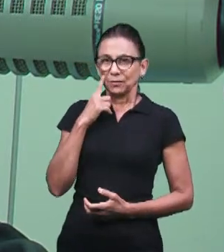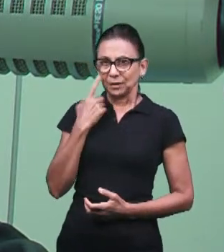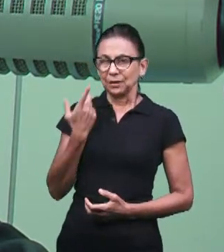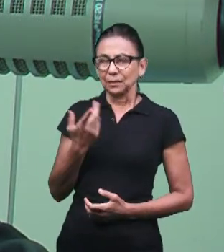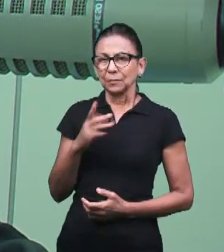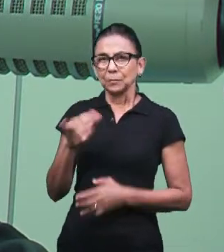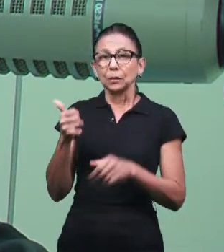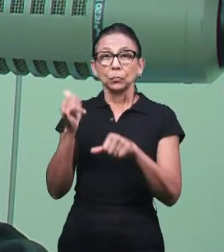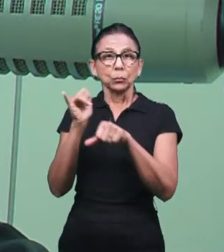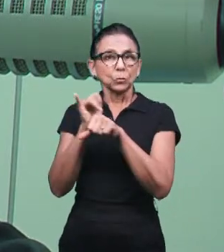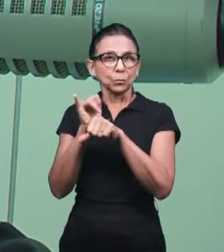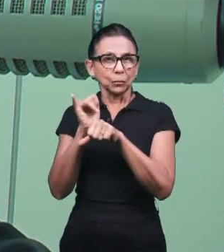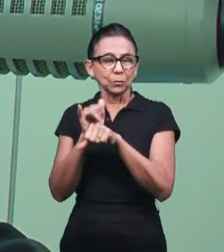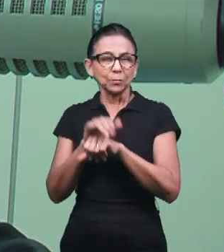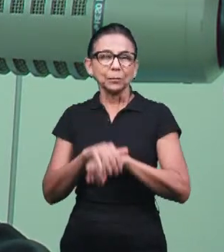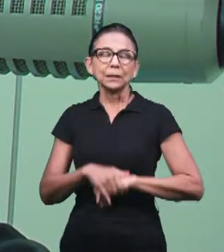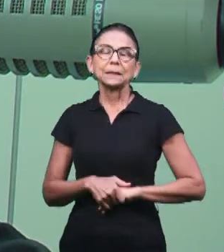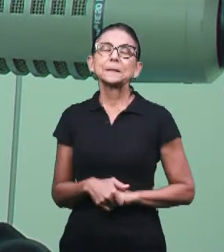E